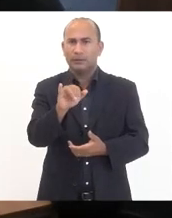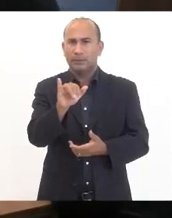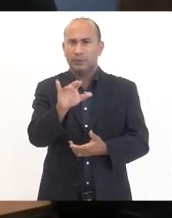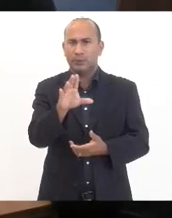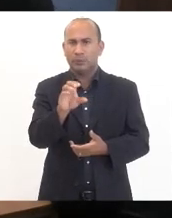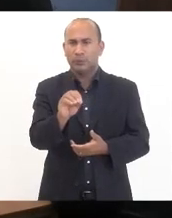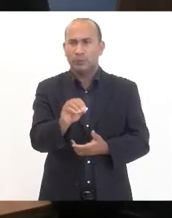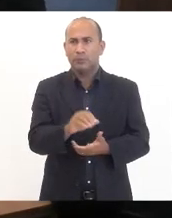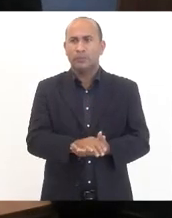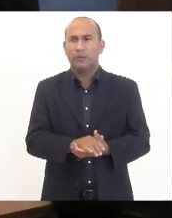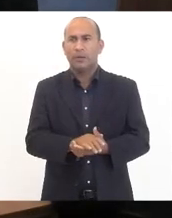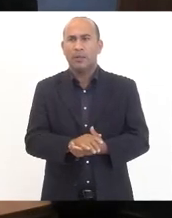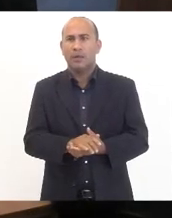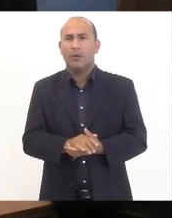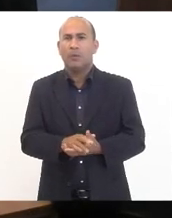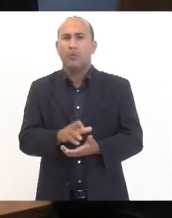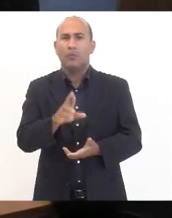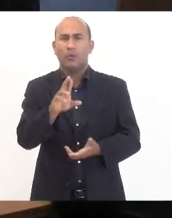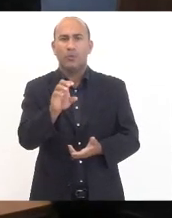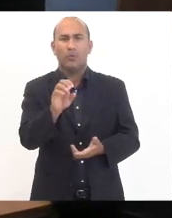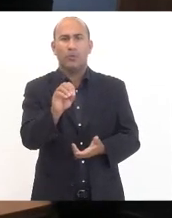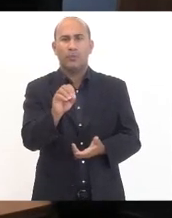deputado Rosenberg Reis,